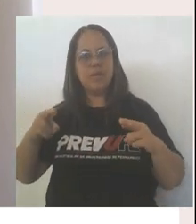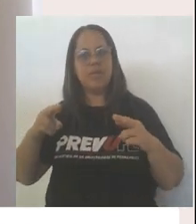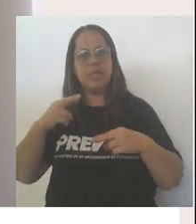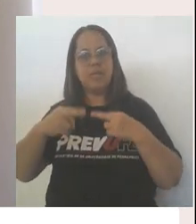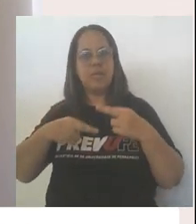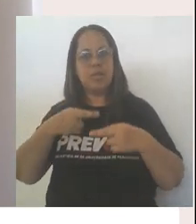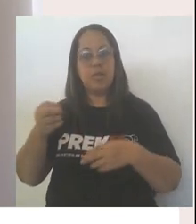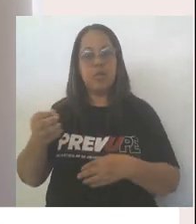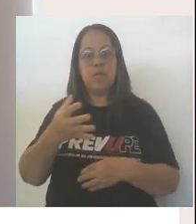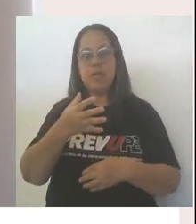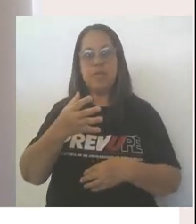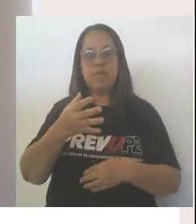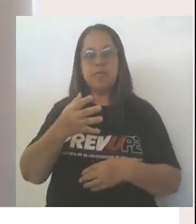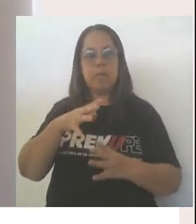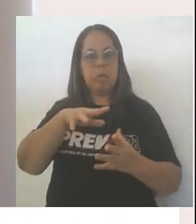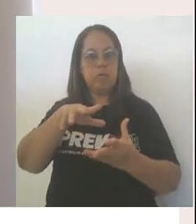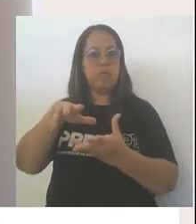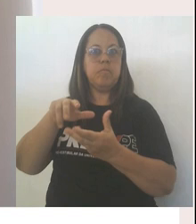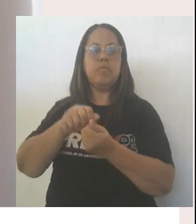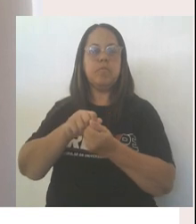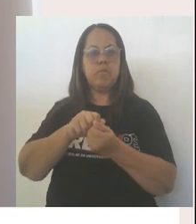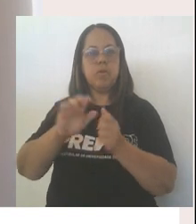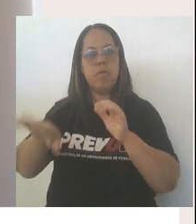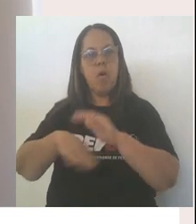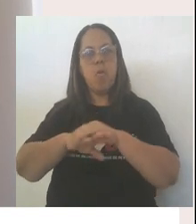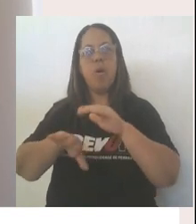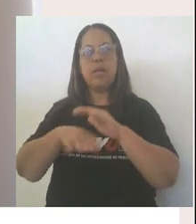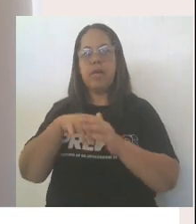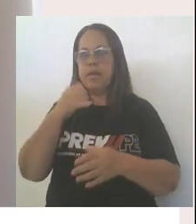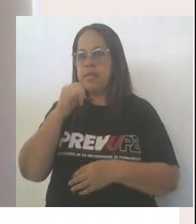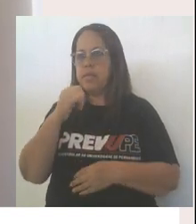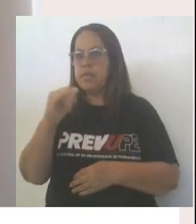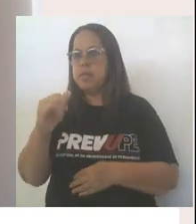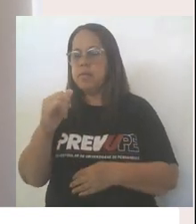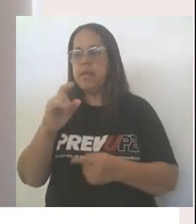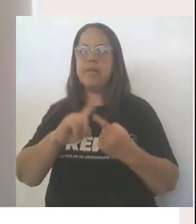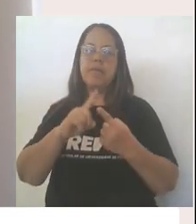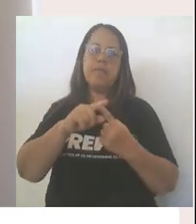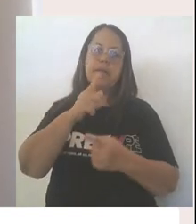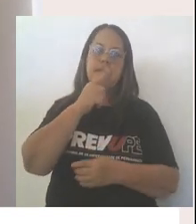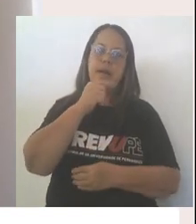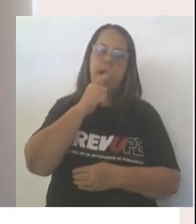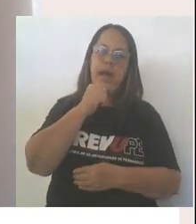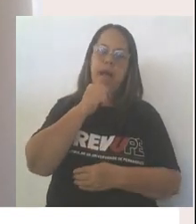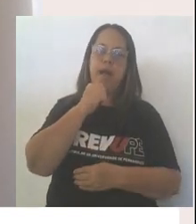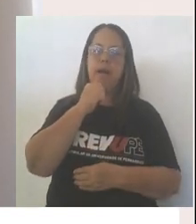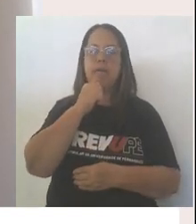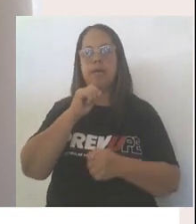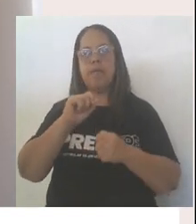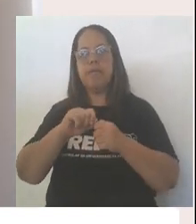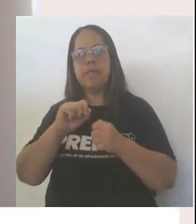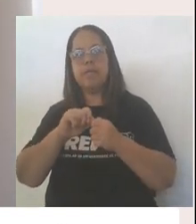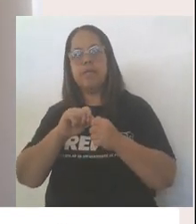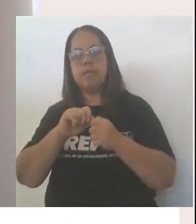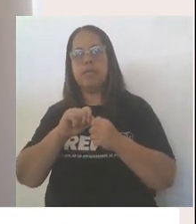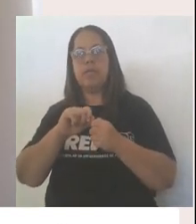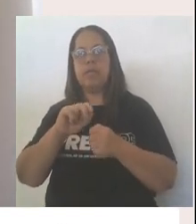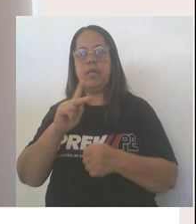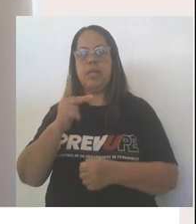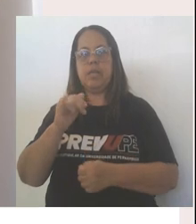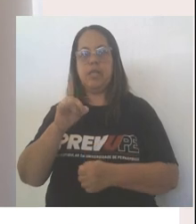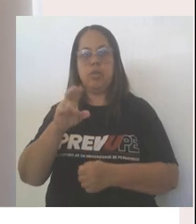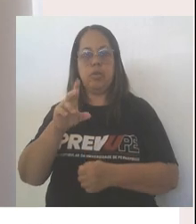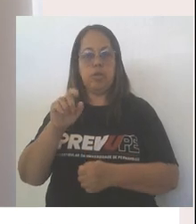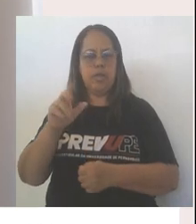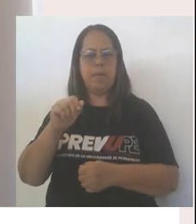para desafios globais, como o armazenamento de energia e a eletrólise da água para a produção de hidrogênio verde. Ainda há